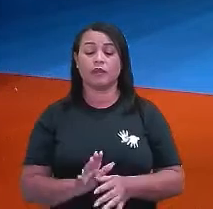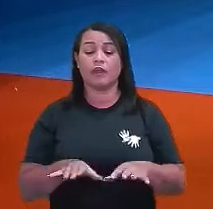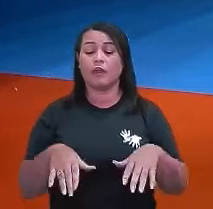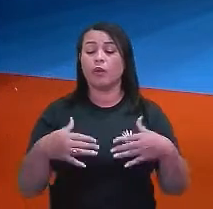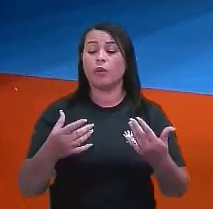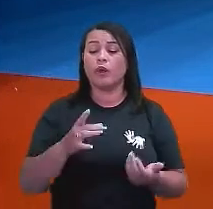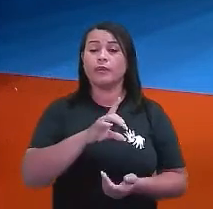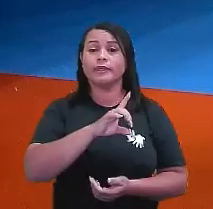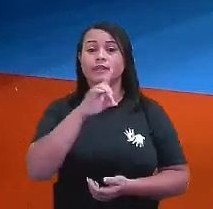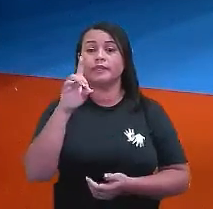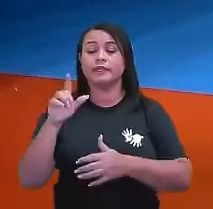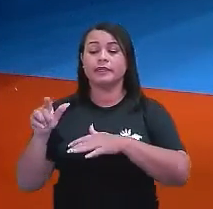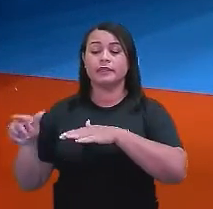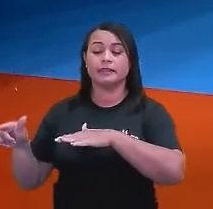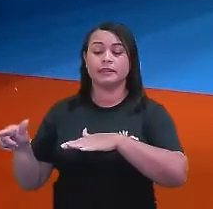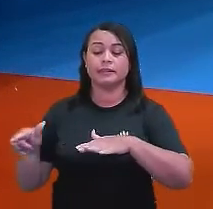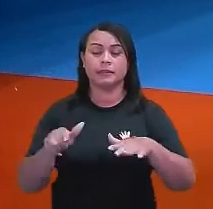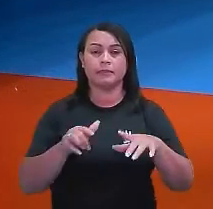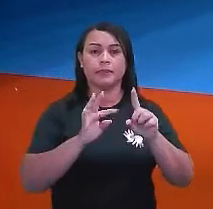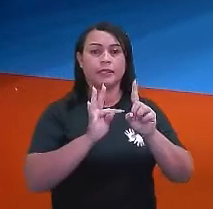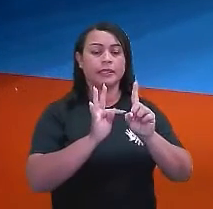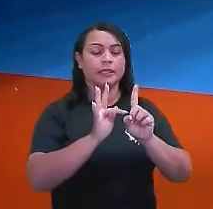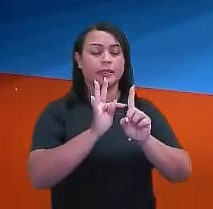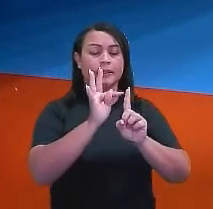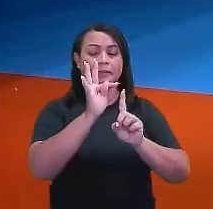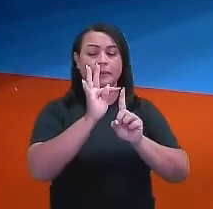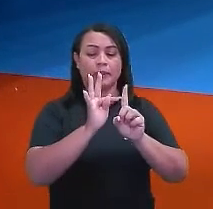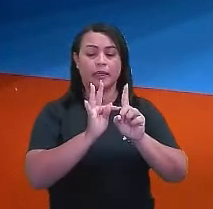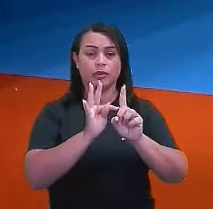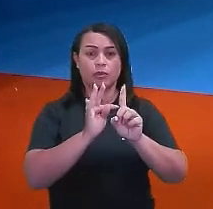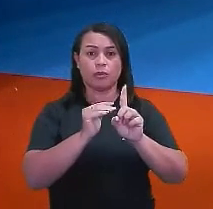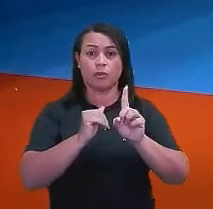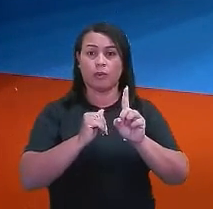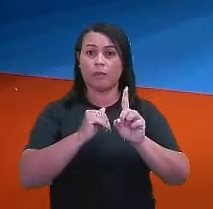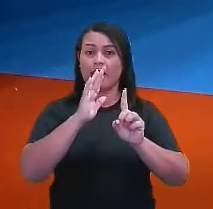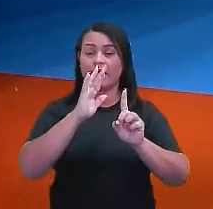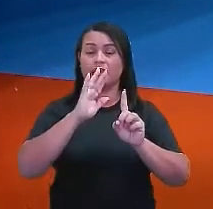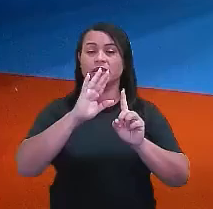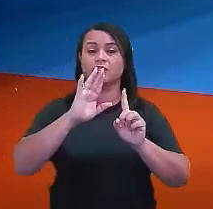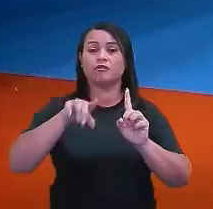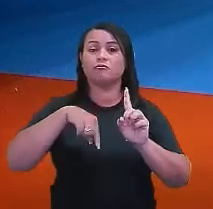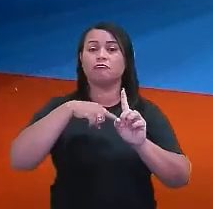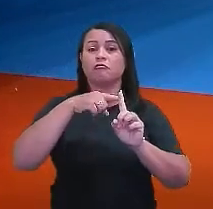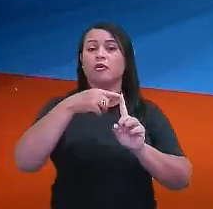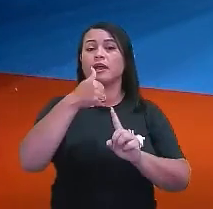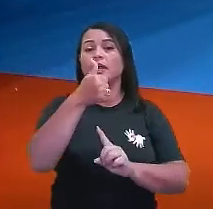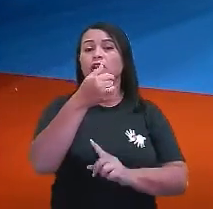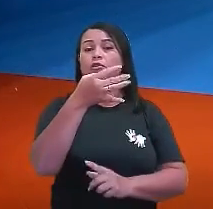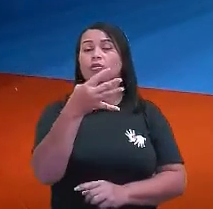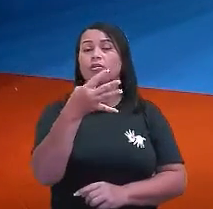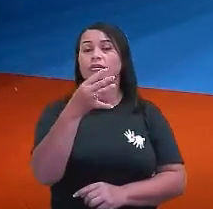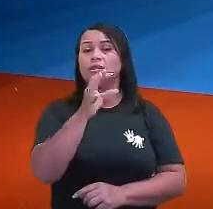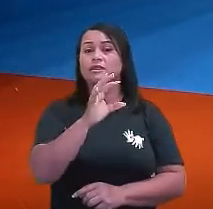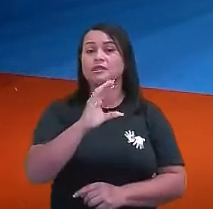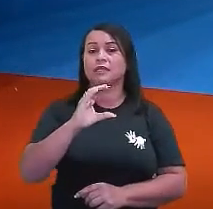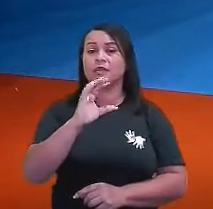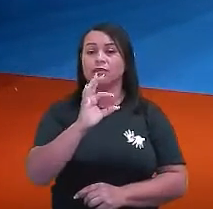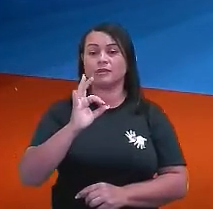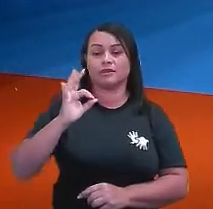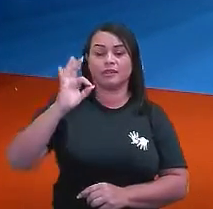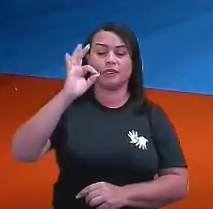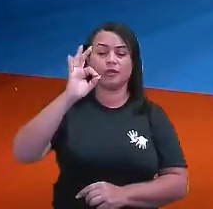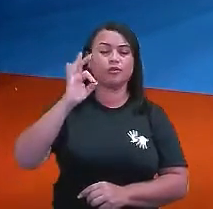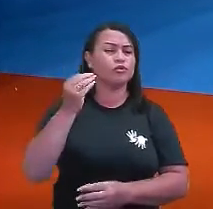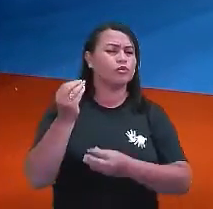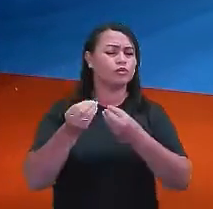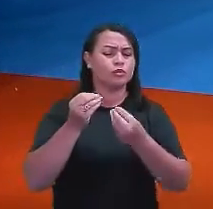qual dia da semana a medida da temperatura máxima foi 14 graus Celsius? Também é muito fácil. O que é